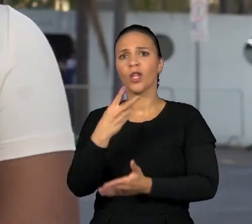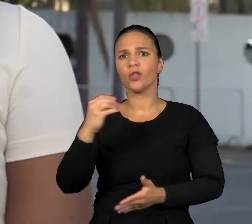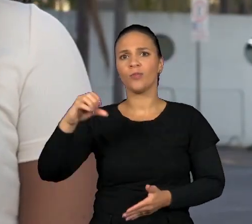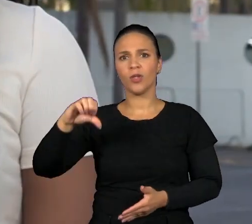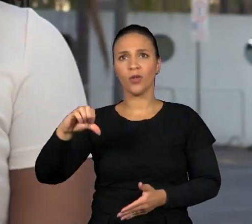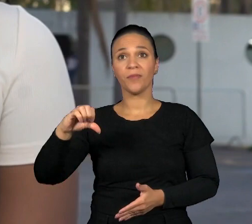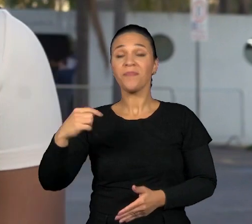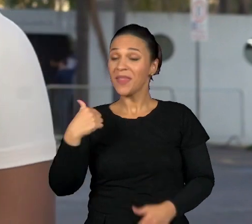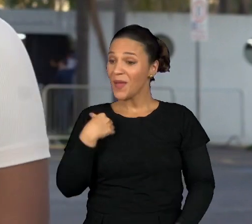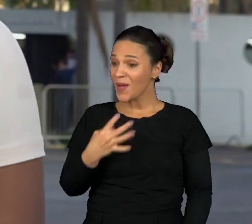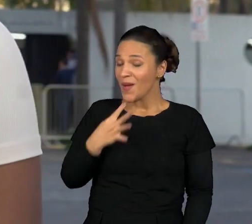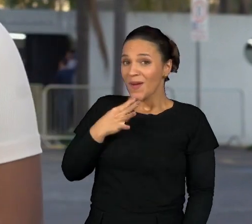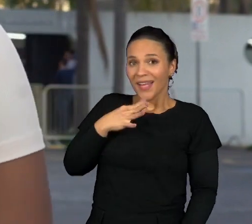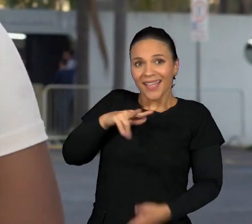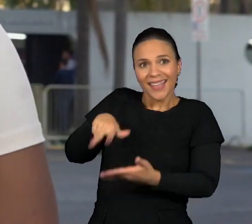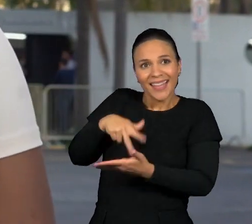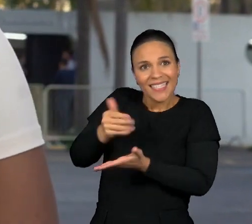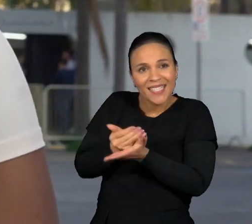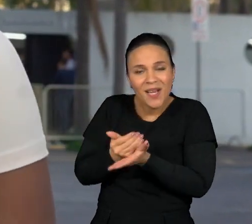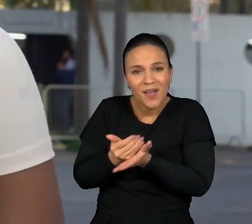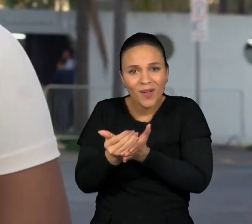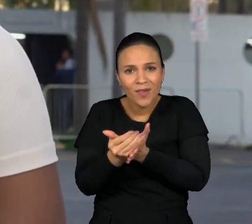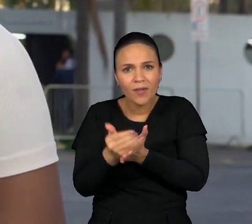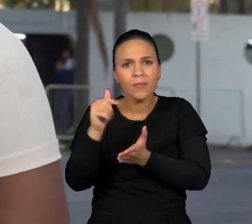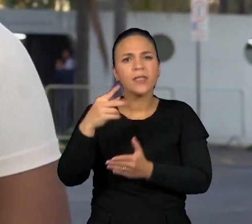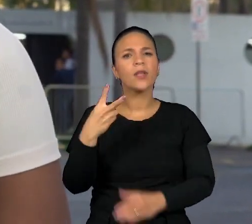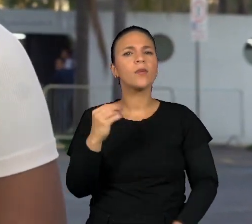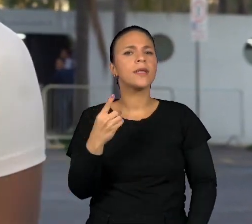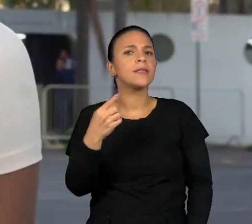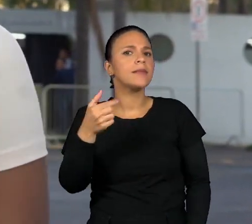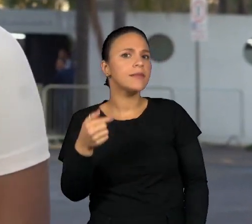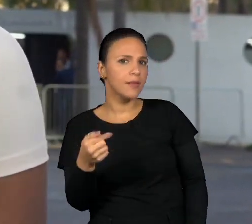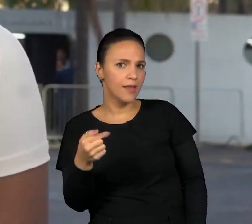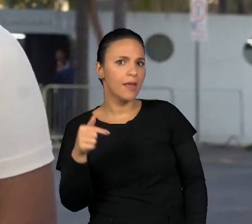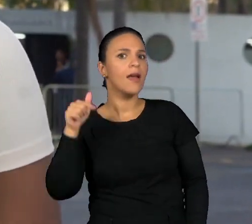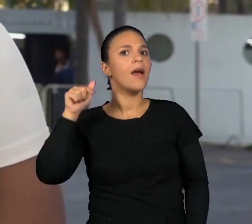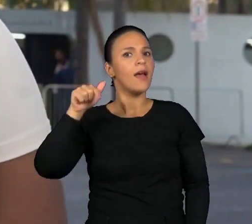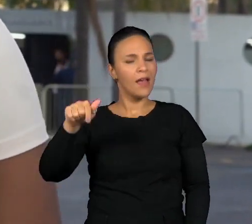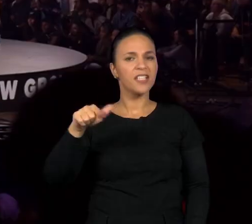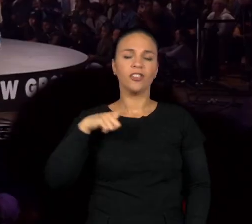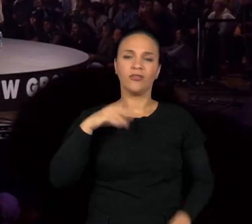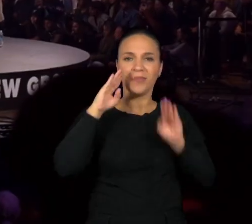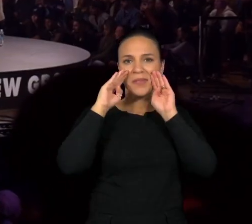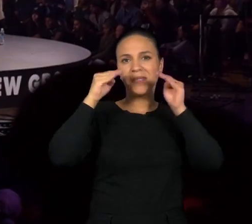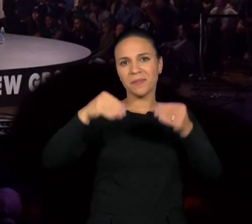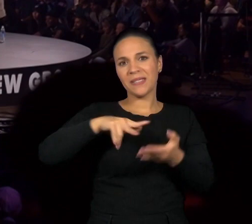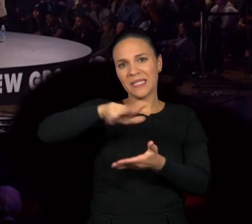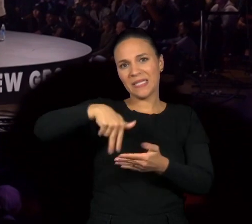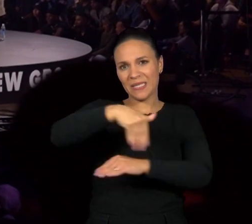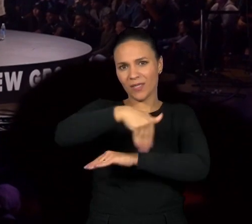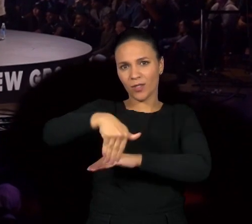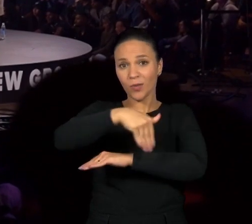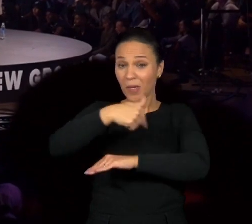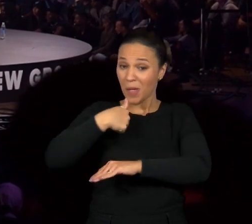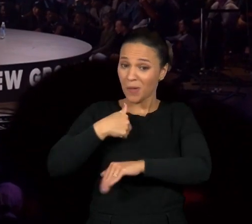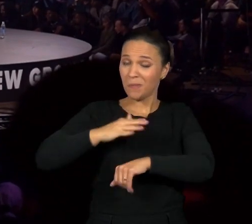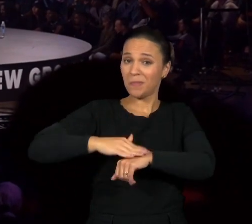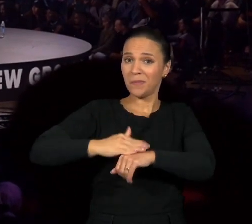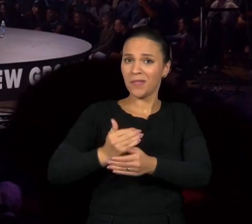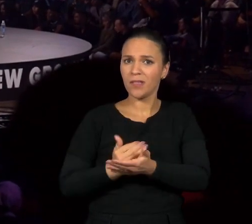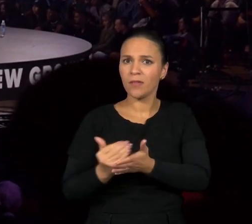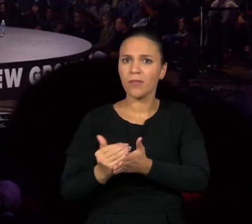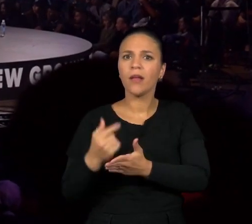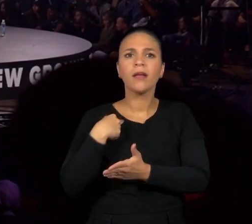conheci a dança em 2017, né? O breaking em específico. Foi quando eu comecei a dançar. Eu conheci através de